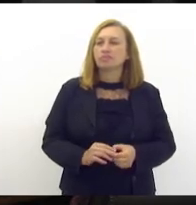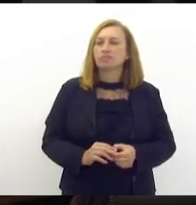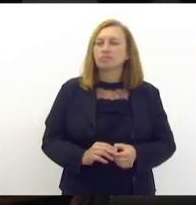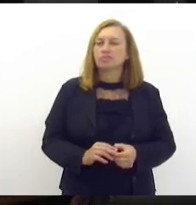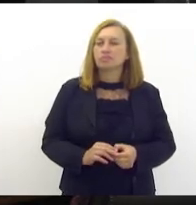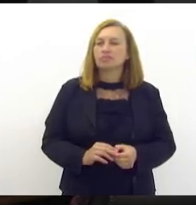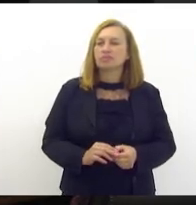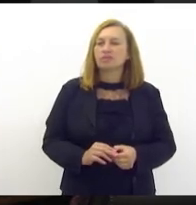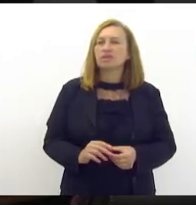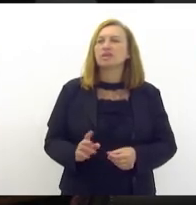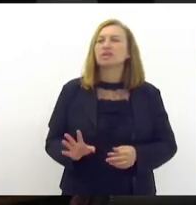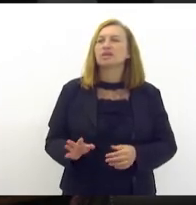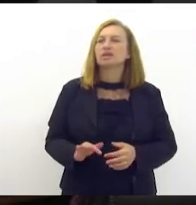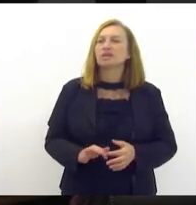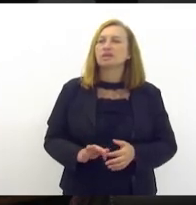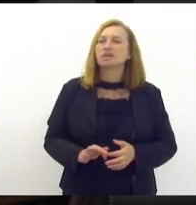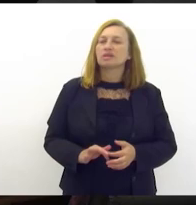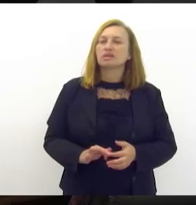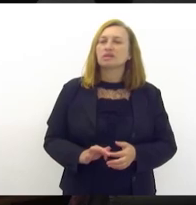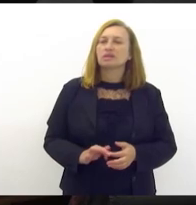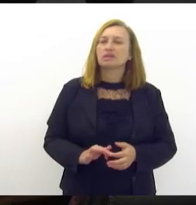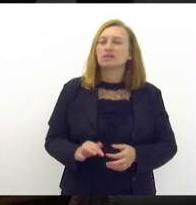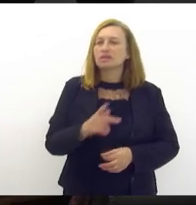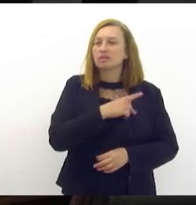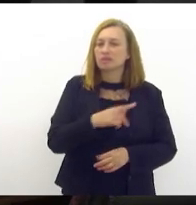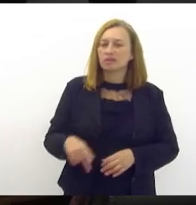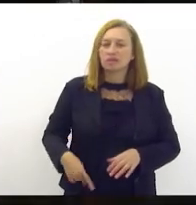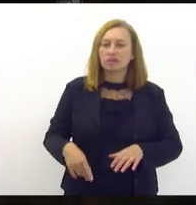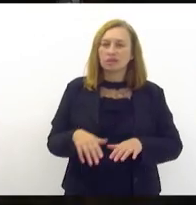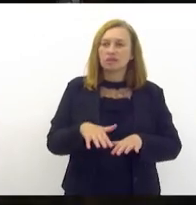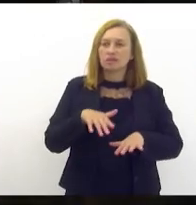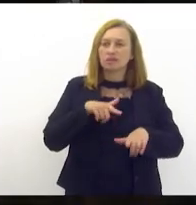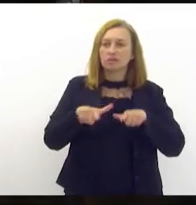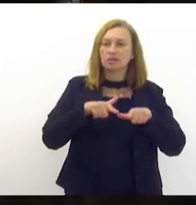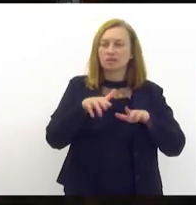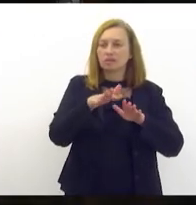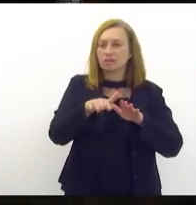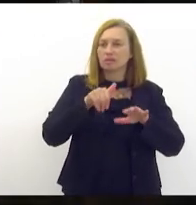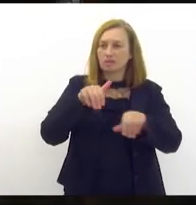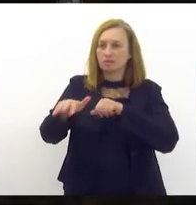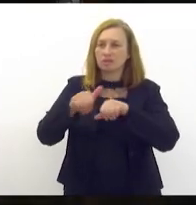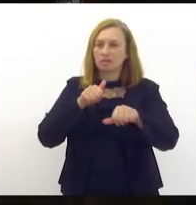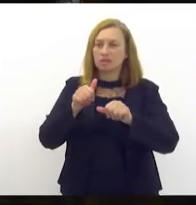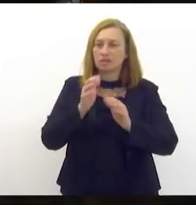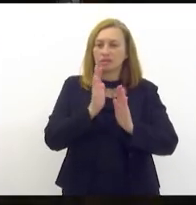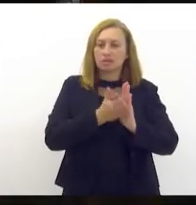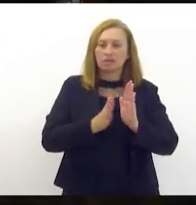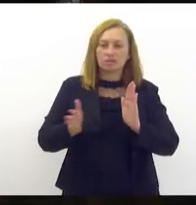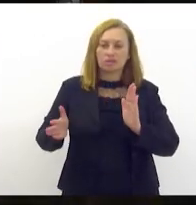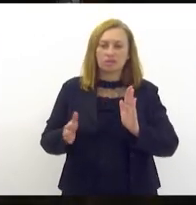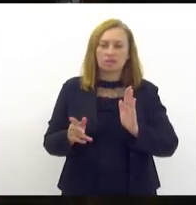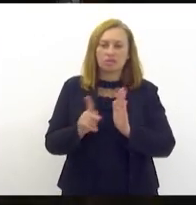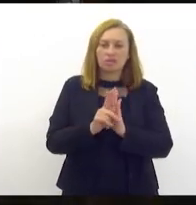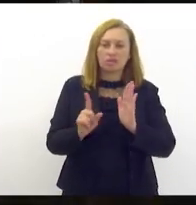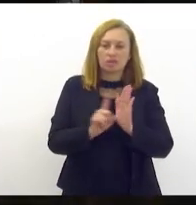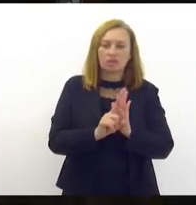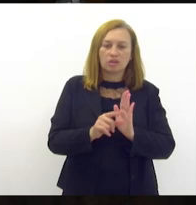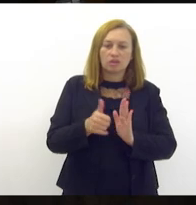A presidência vai chamar os trabalhos à ordem. ao projeto de lei de